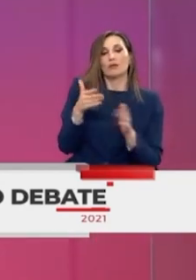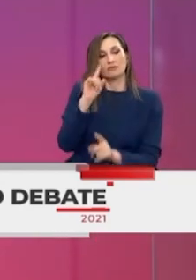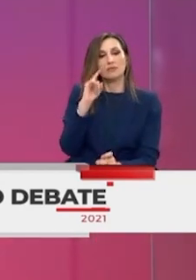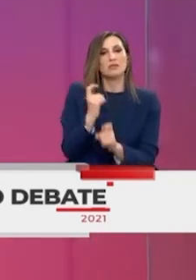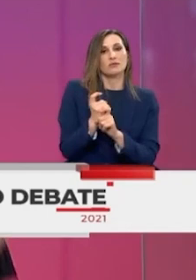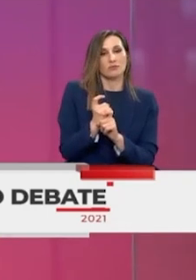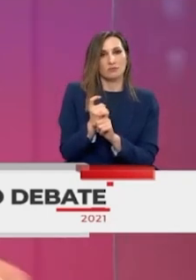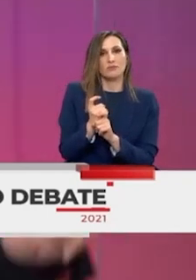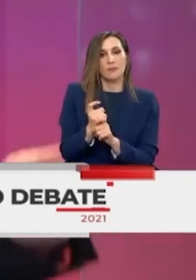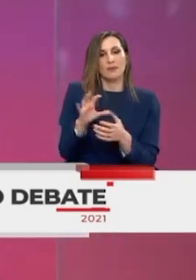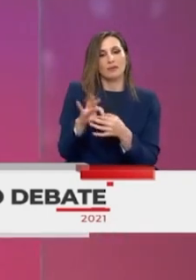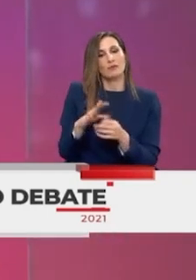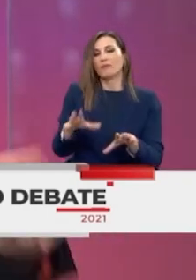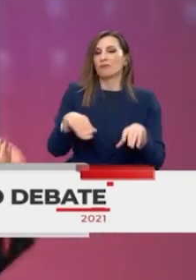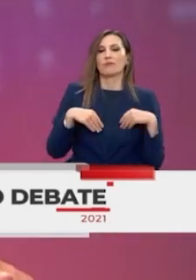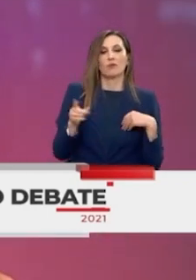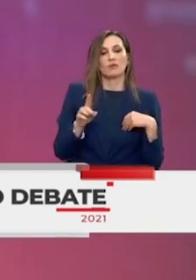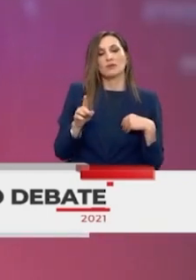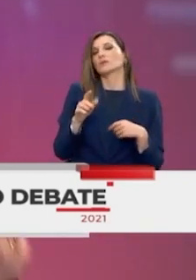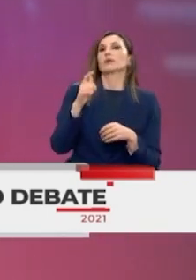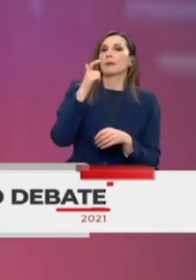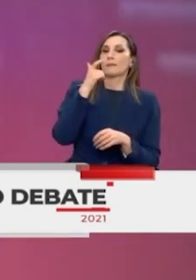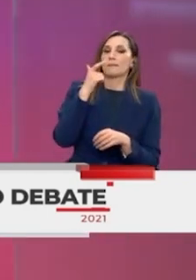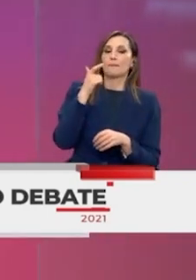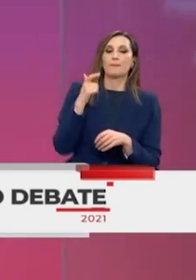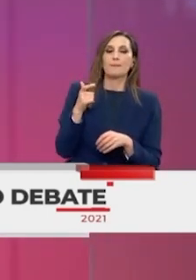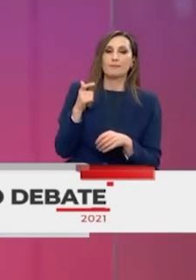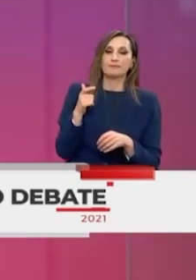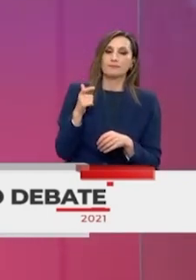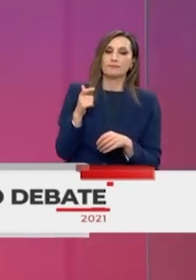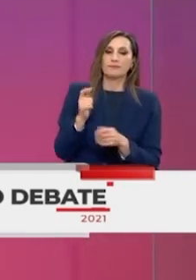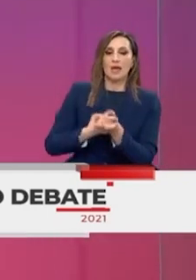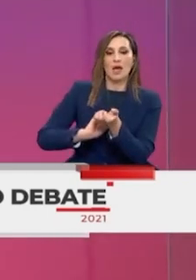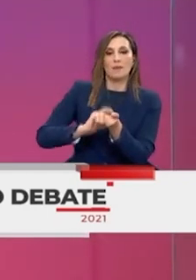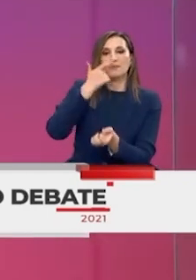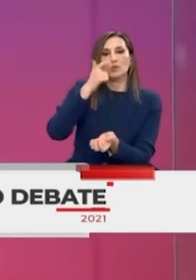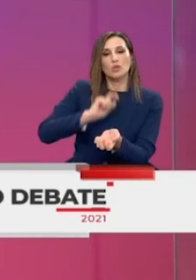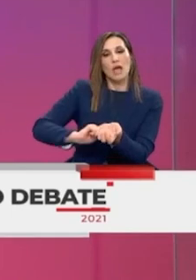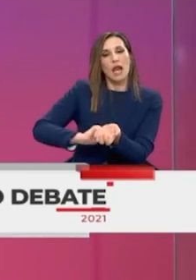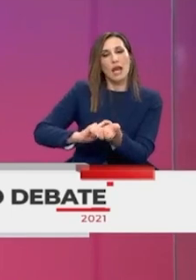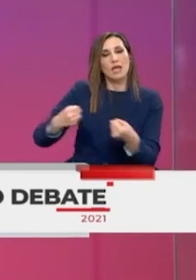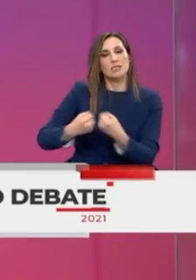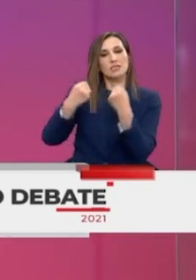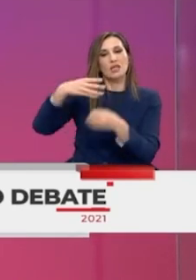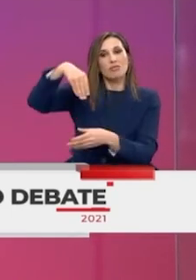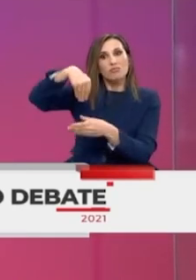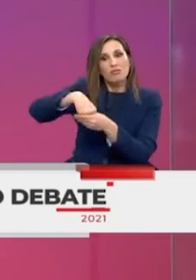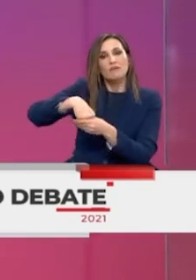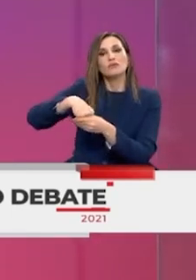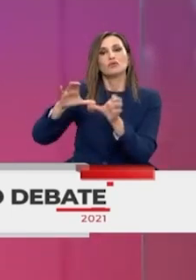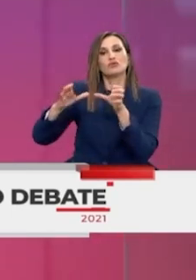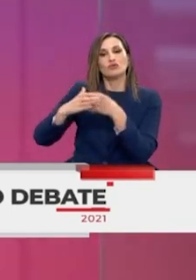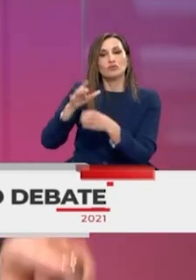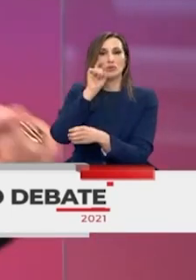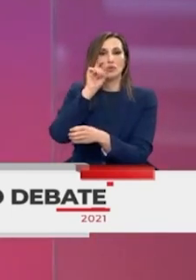exigente quanto a não aceitar a infiltração de racistas nas Forças Armadas, pois, ou nas Forças